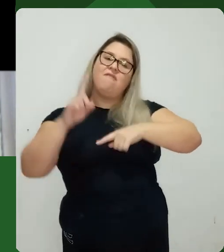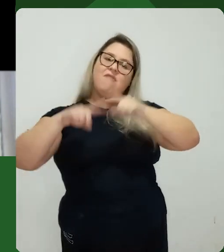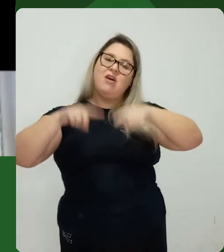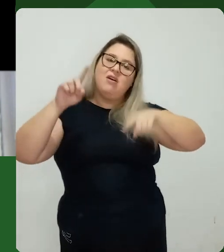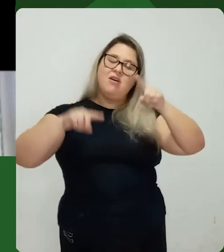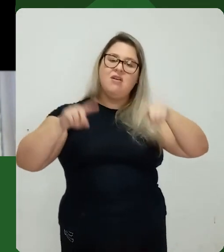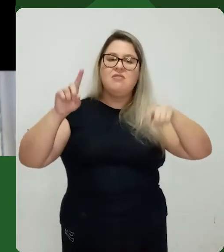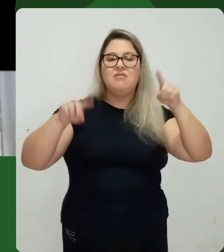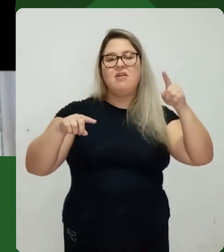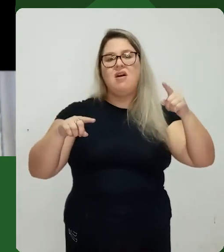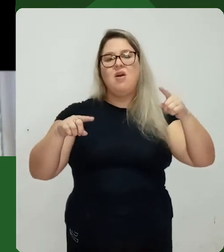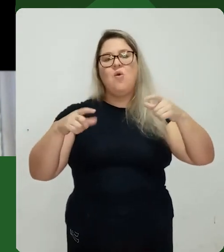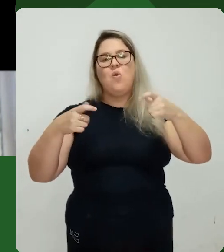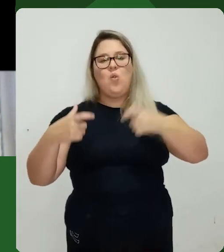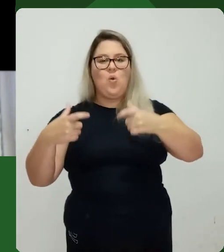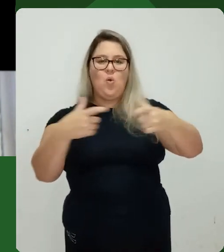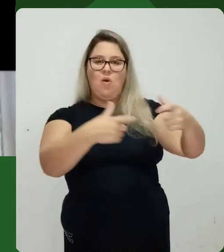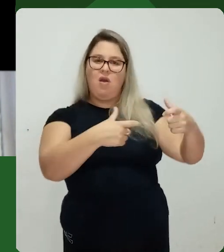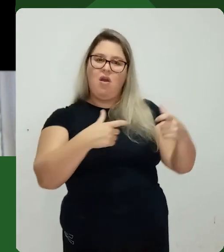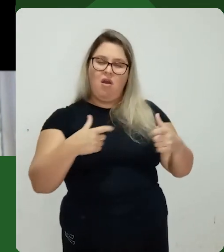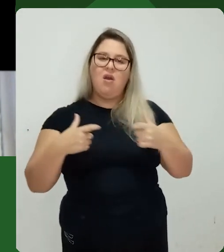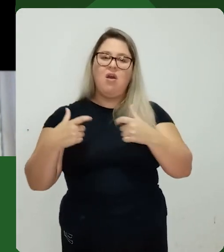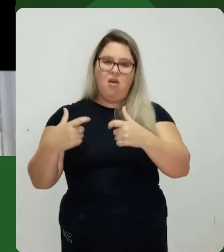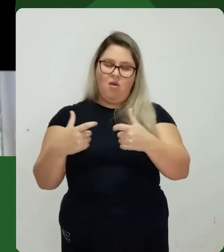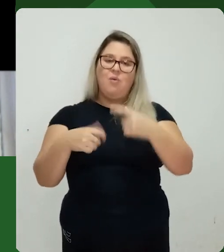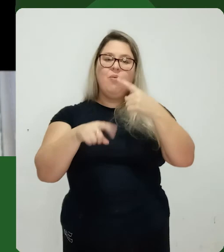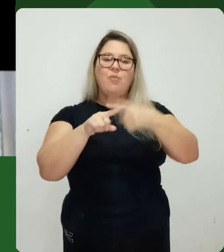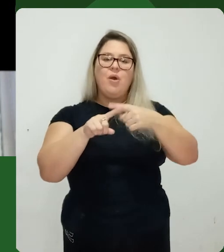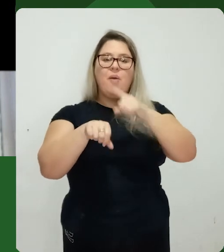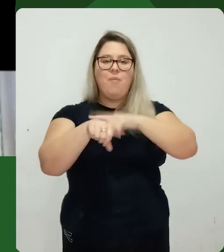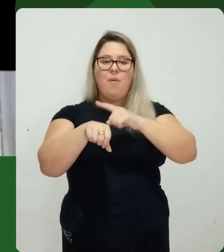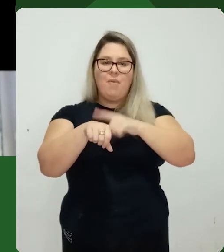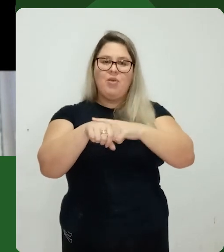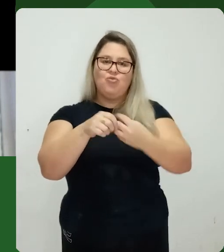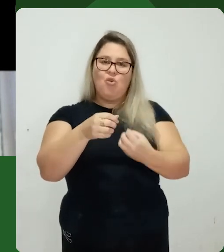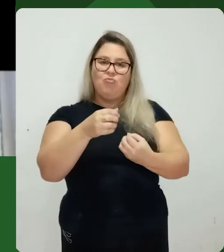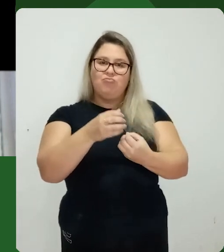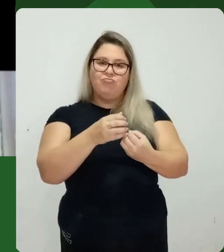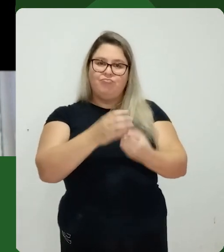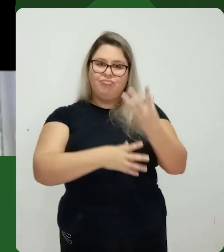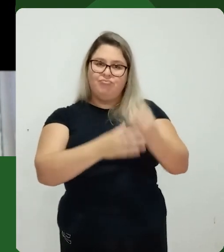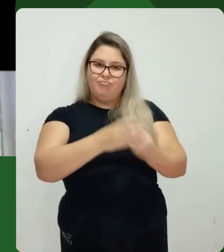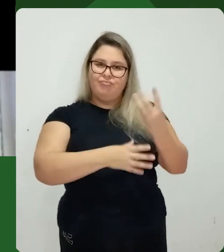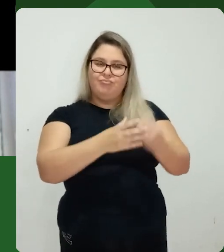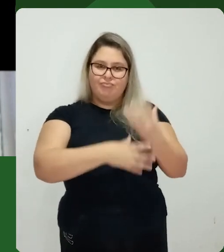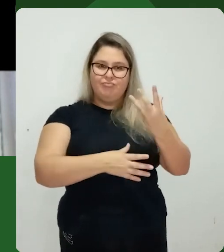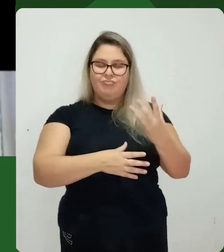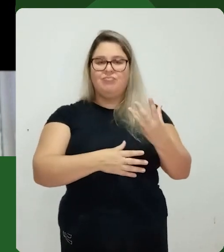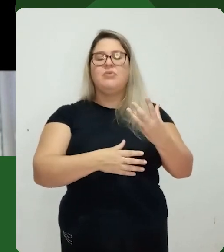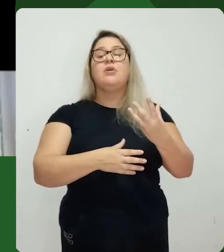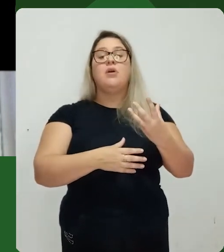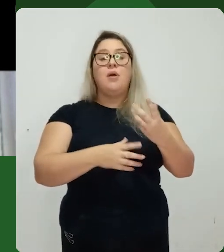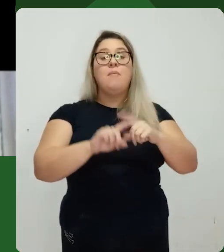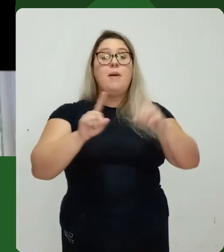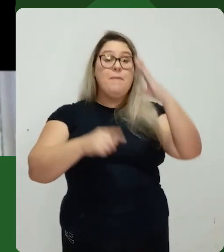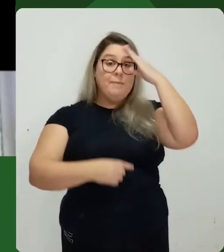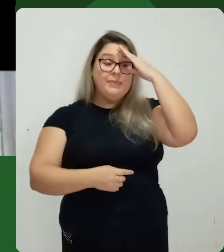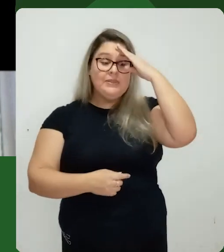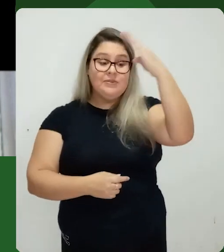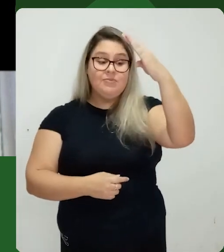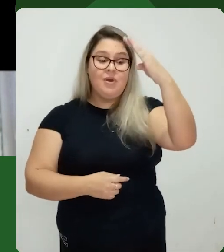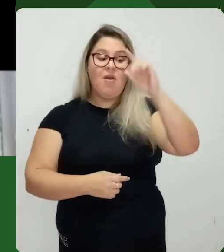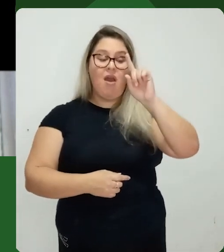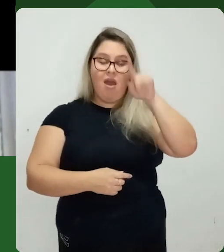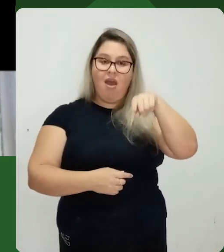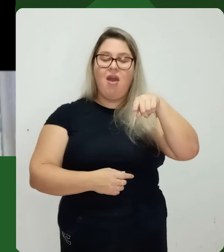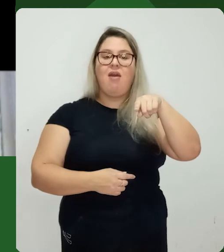foram feitas ali numa sequência mesmo, né? Então, teve uma variação ali no cenário atrás, porque